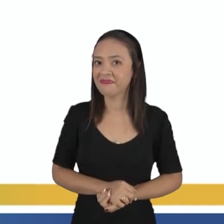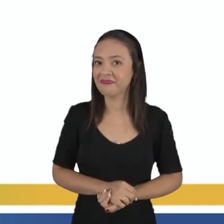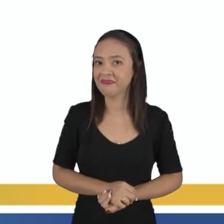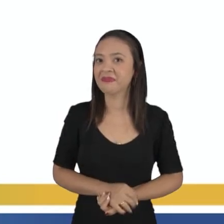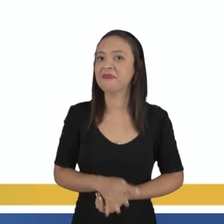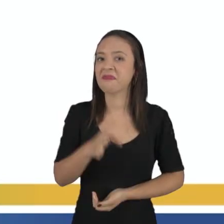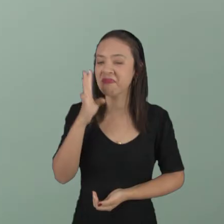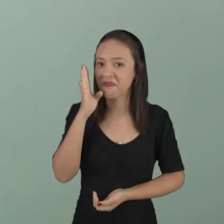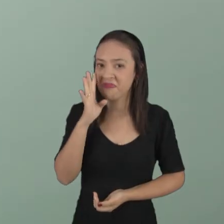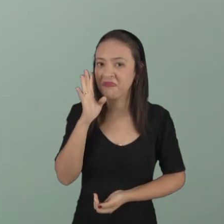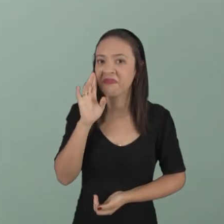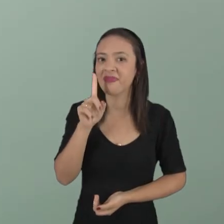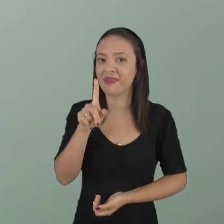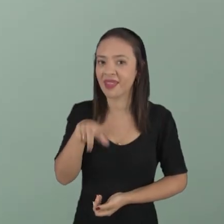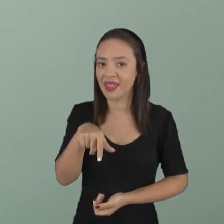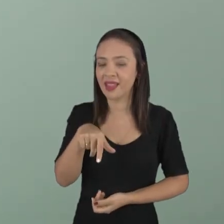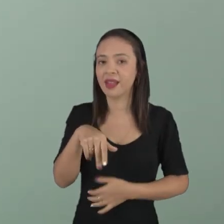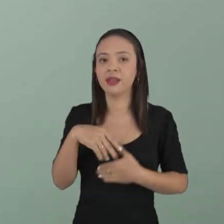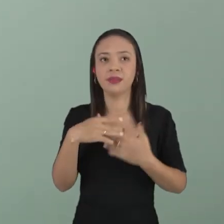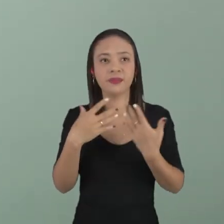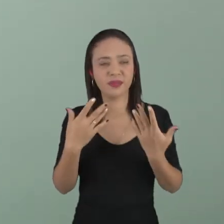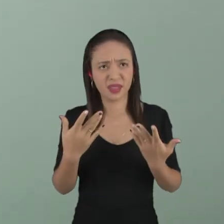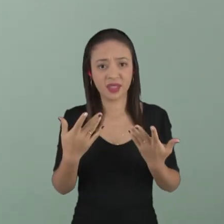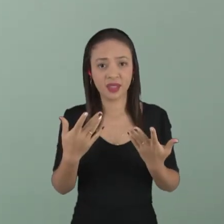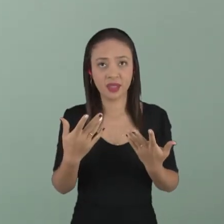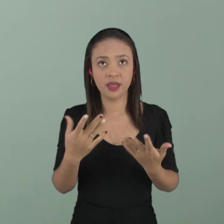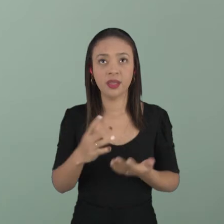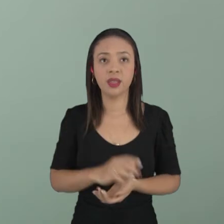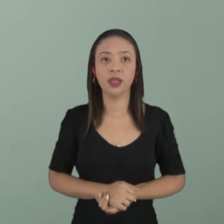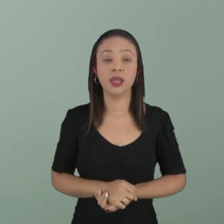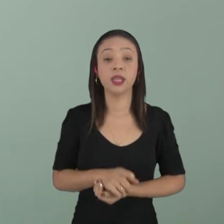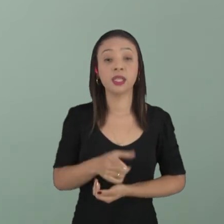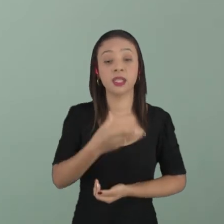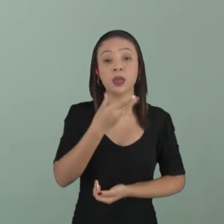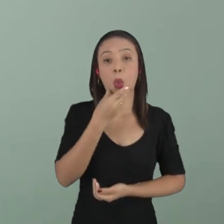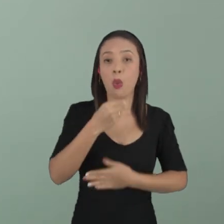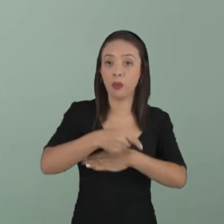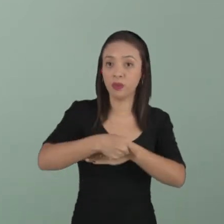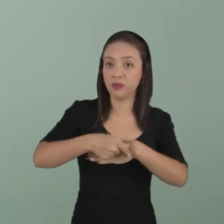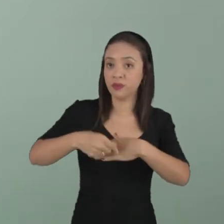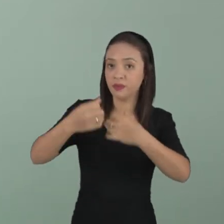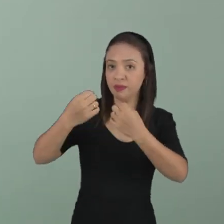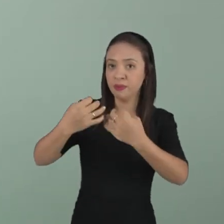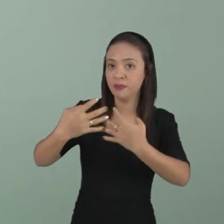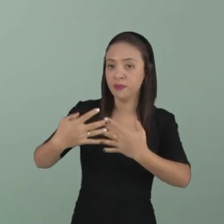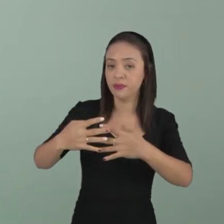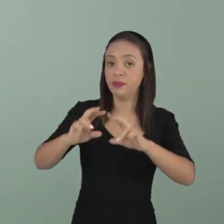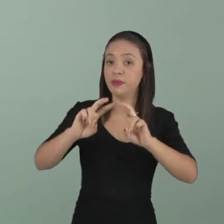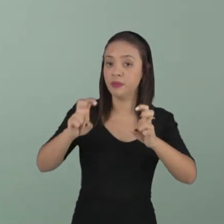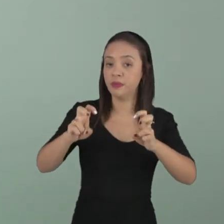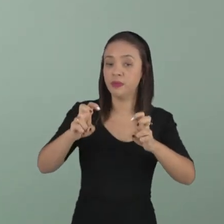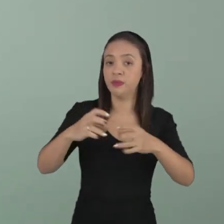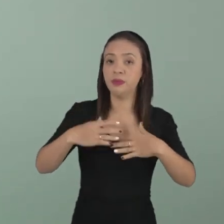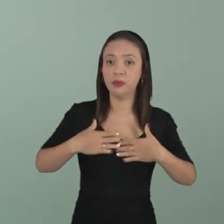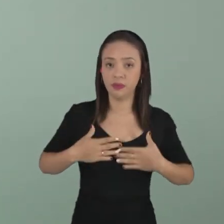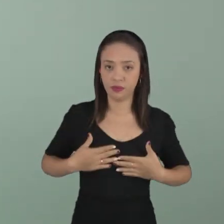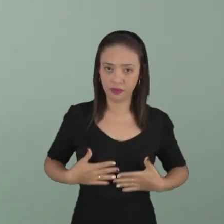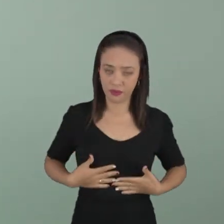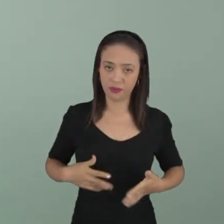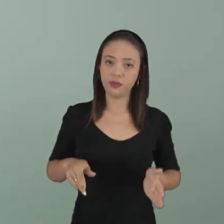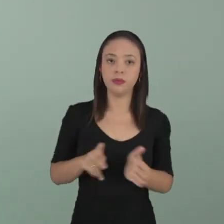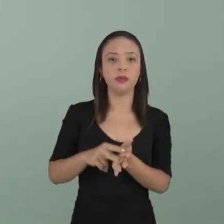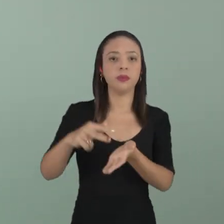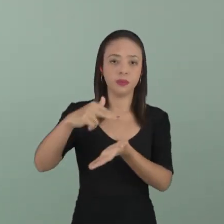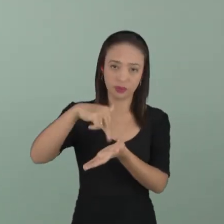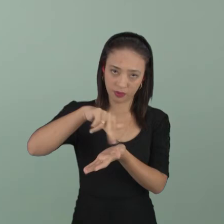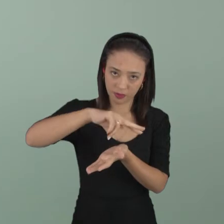crítica fantástica é feita então para nós pelo Wagner Ferraz sobre o corpo do